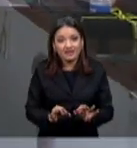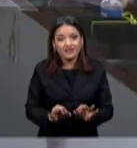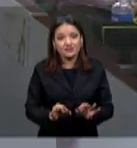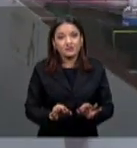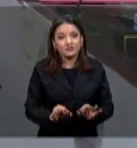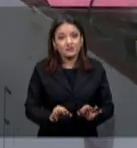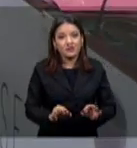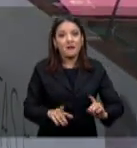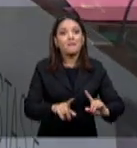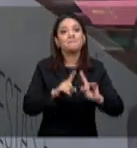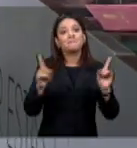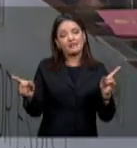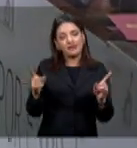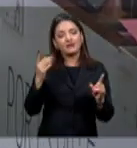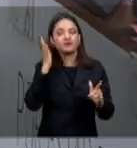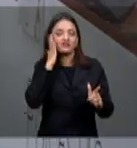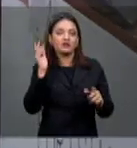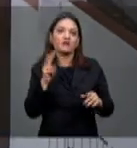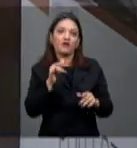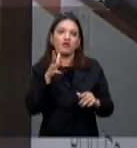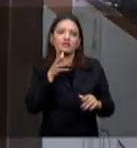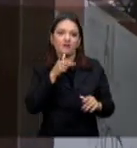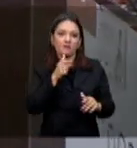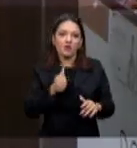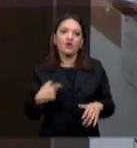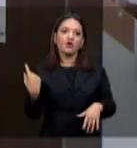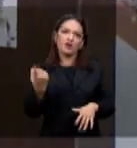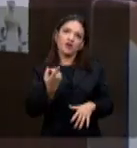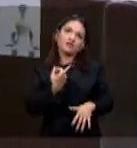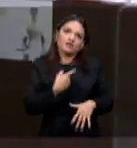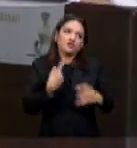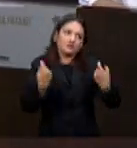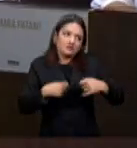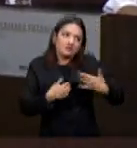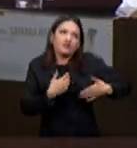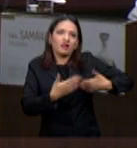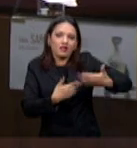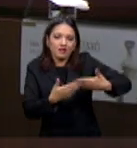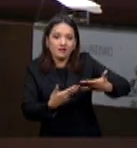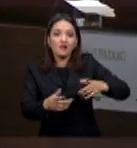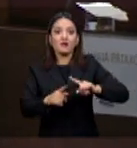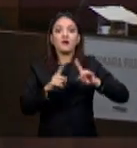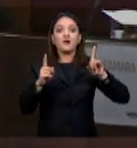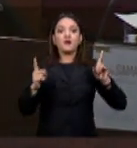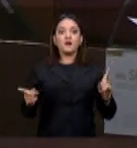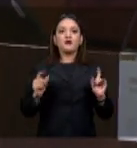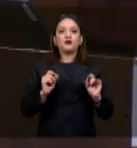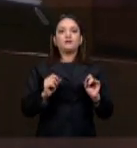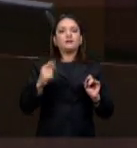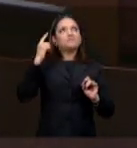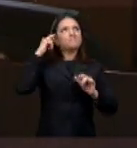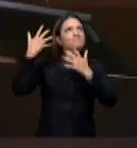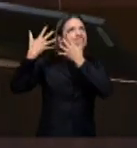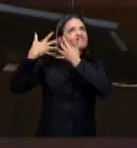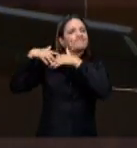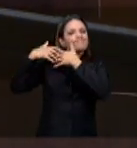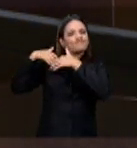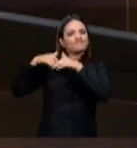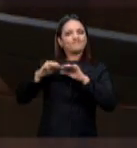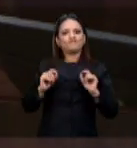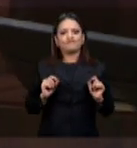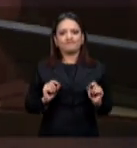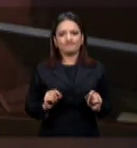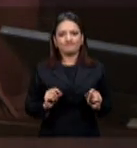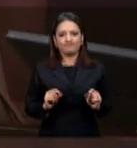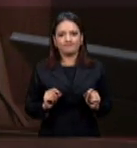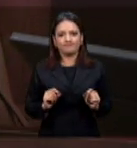por todos, vai um longo caminho que aí todos que temos que percorrer juntos. Isso me leva à grande reflexão que eu queria propor aqui para